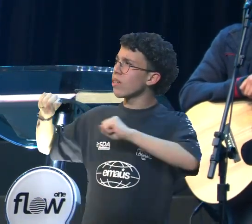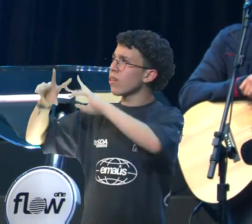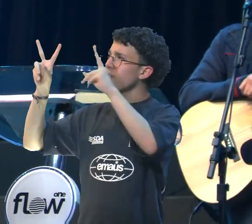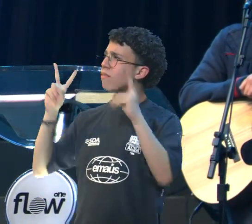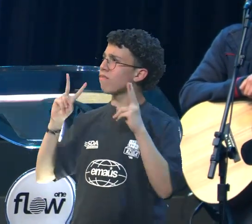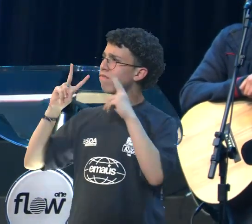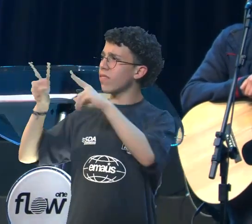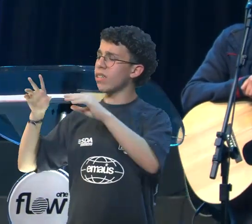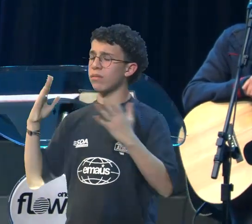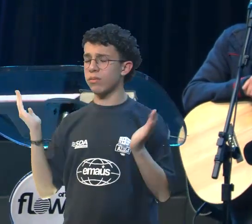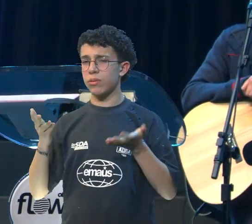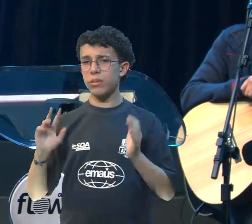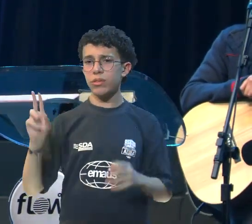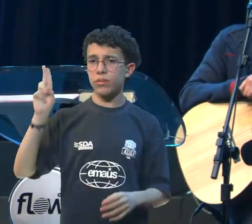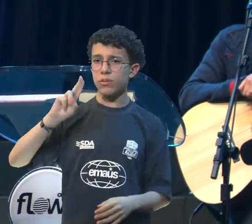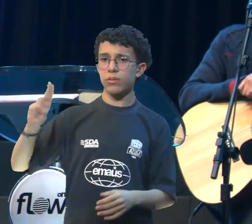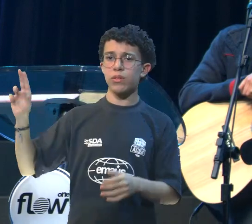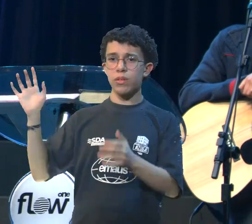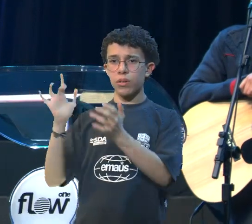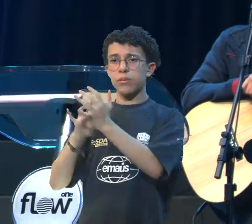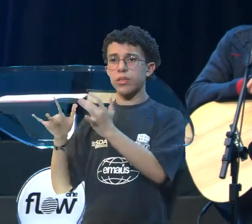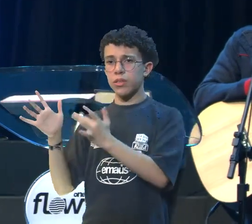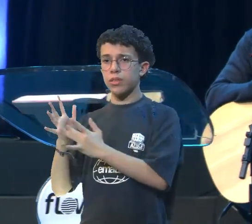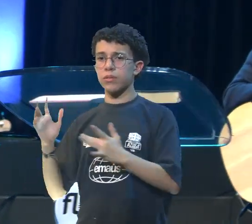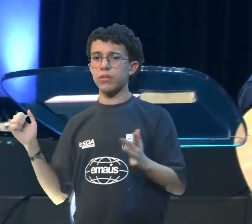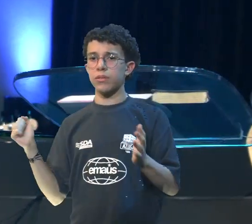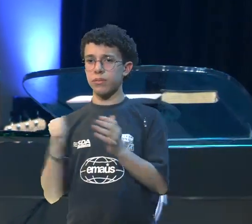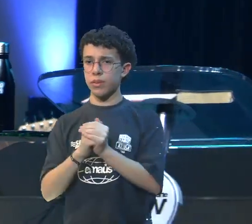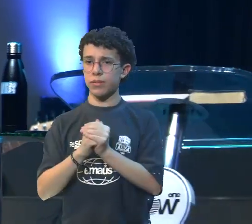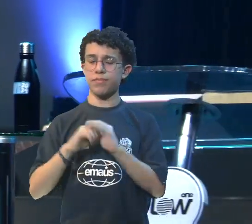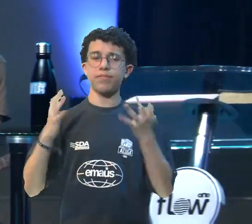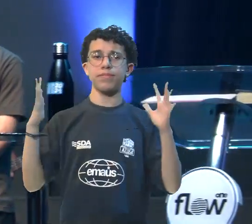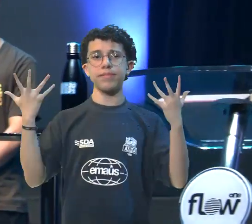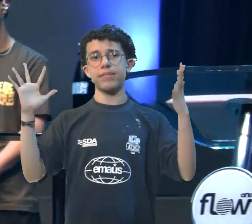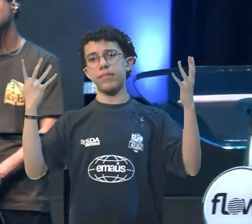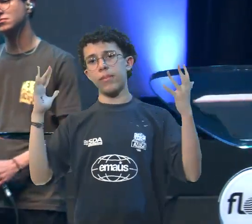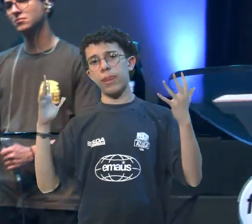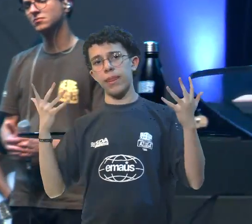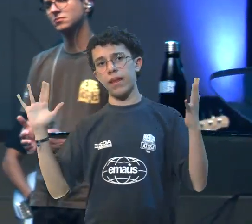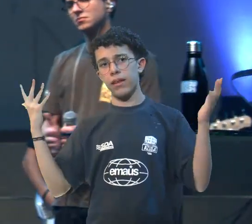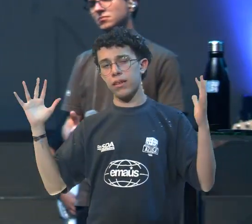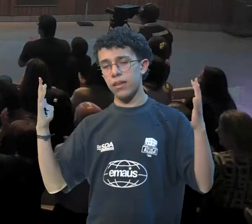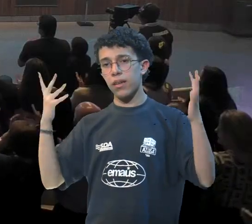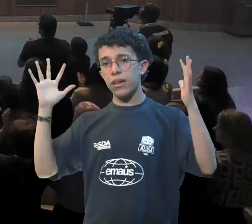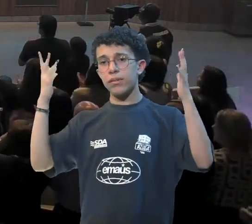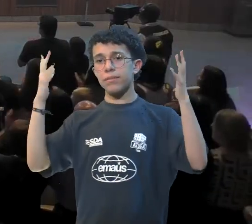em nome de Jesus. Amém, amém. Você pode aplaudir ao Senhor bem forte.